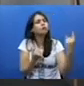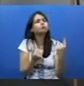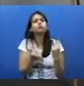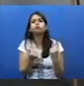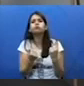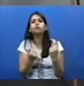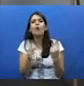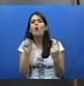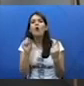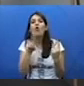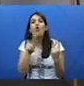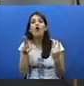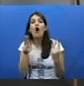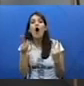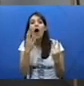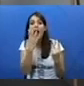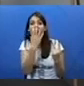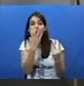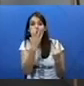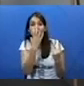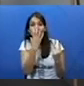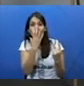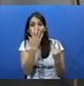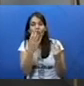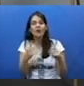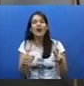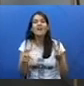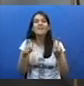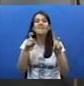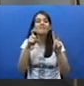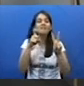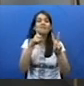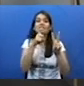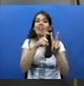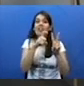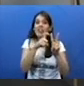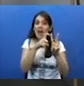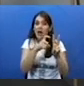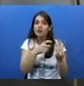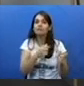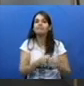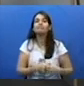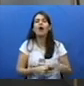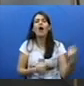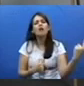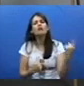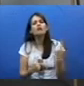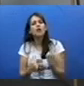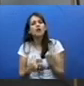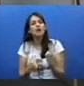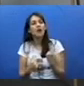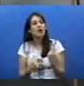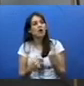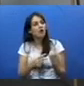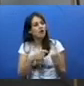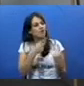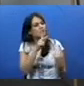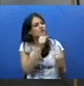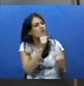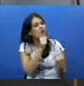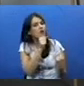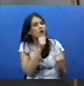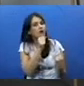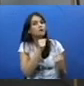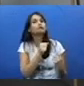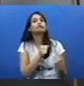é que chamava o nome do cachorro, e aí ela respondeu, sua avó. E como sempre dava confusão,